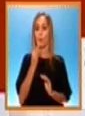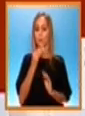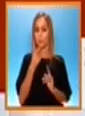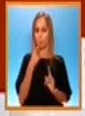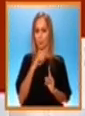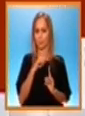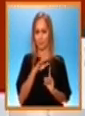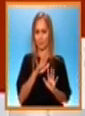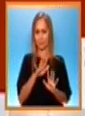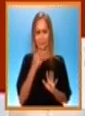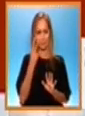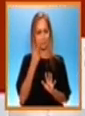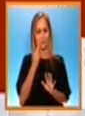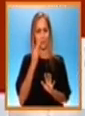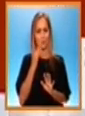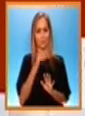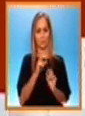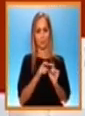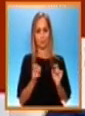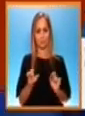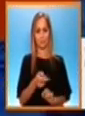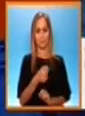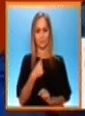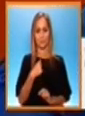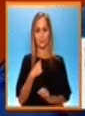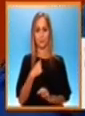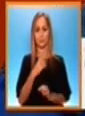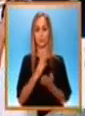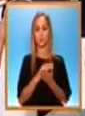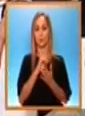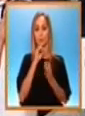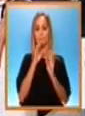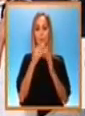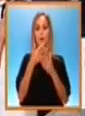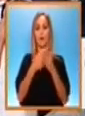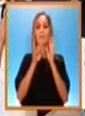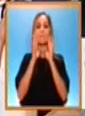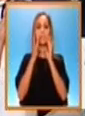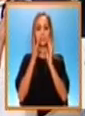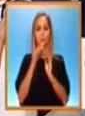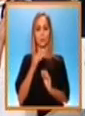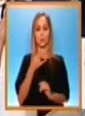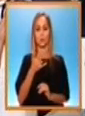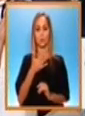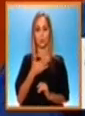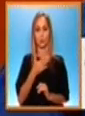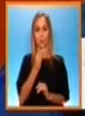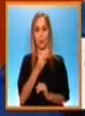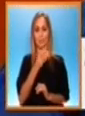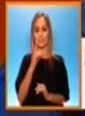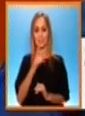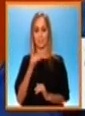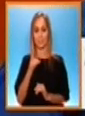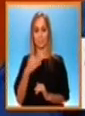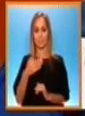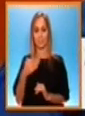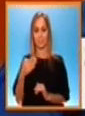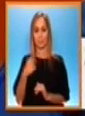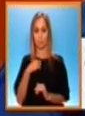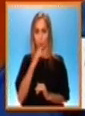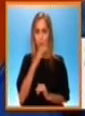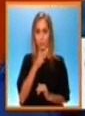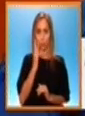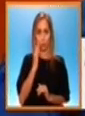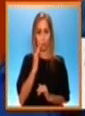21466-7708. Eu vou repetir, porque assim vocês depois põem em rodapé a passar durante o tempo todo. Só podemos pôr no Facebook, por questões legais. Então podem pôr, é o 21466-7708. Mas isto eu posso dizer, não